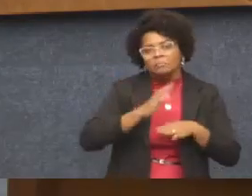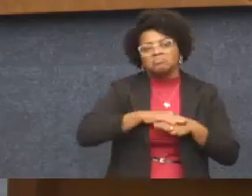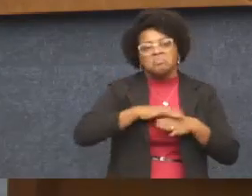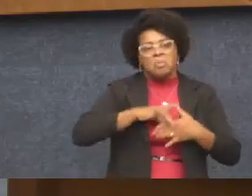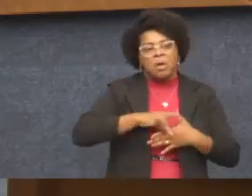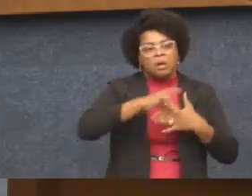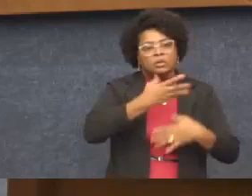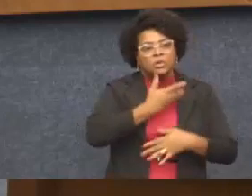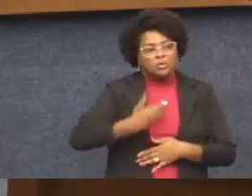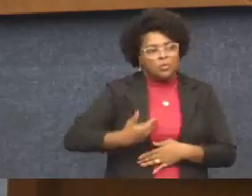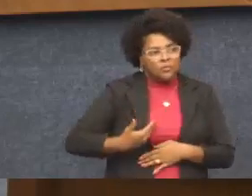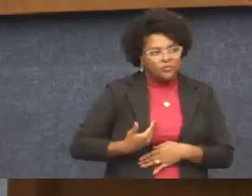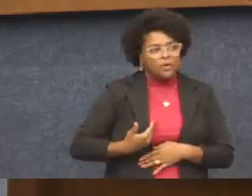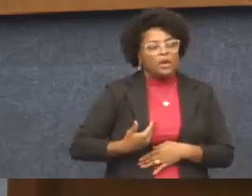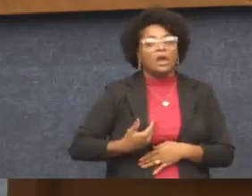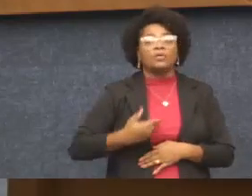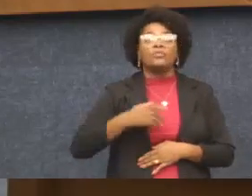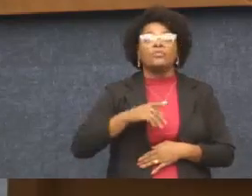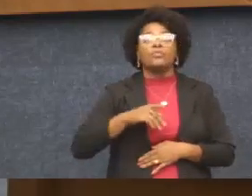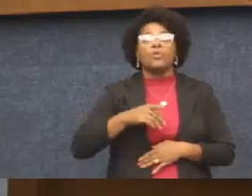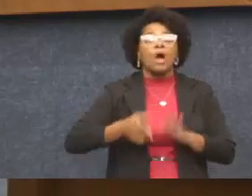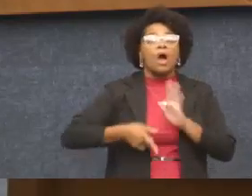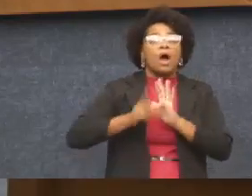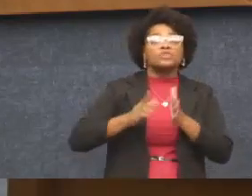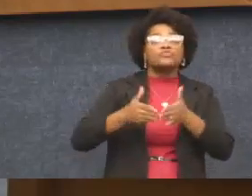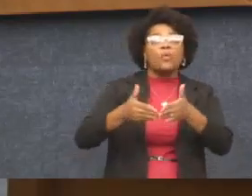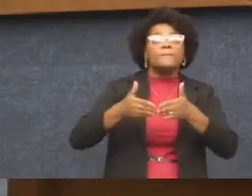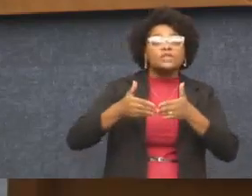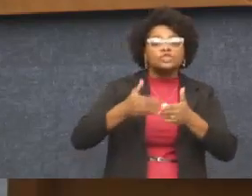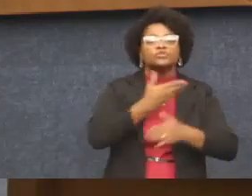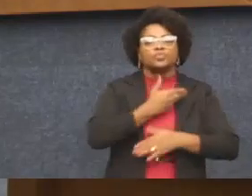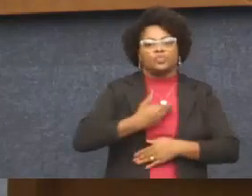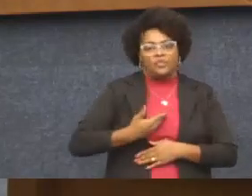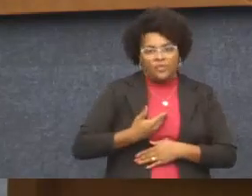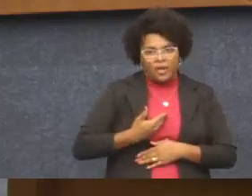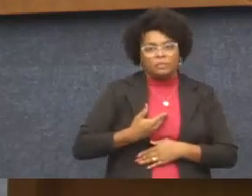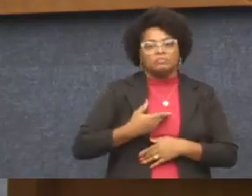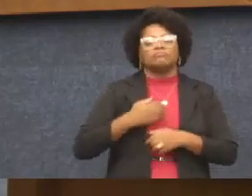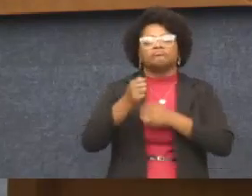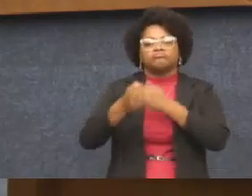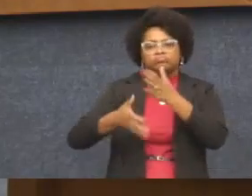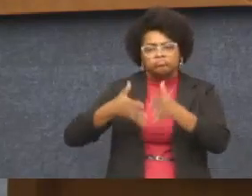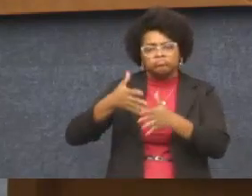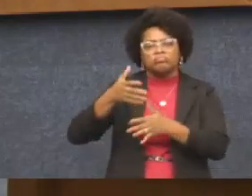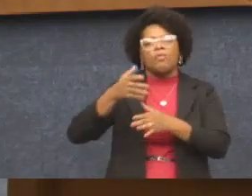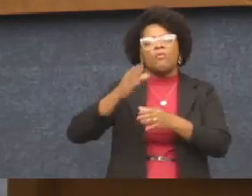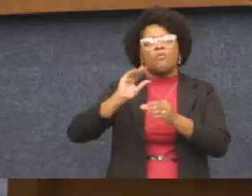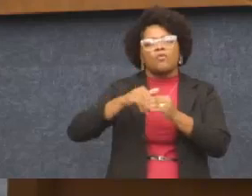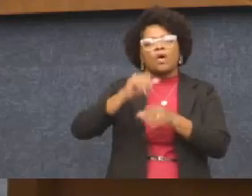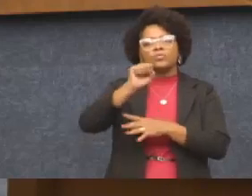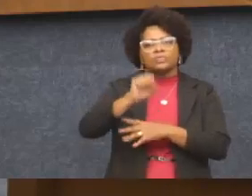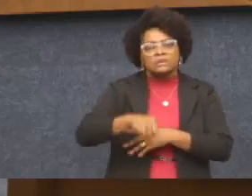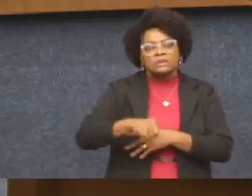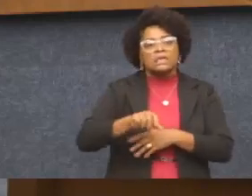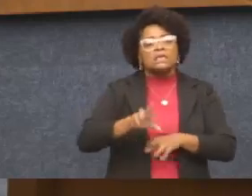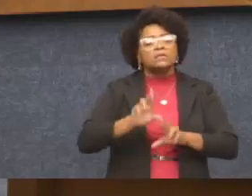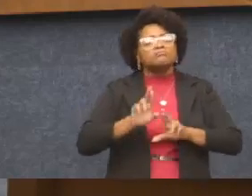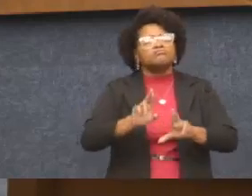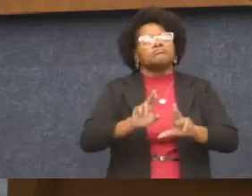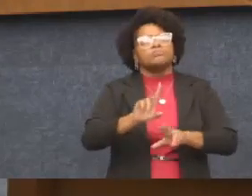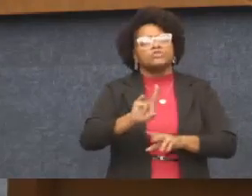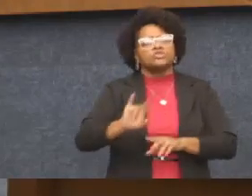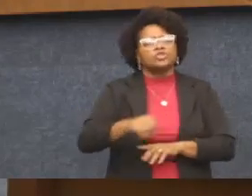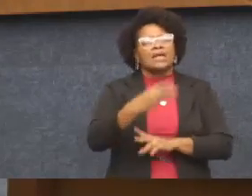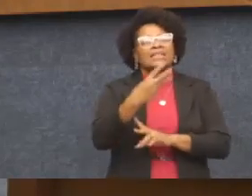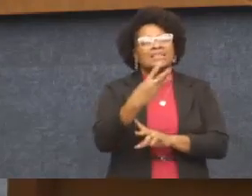essa emenda que ele fez foi um pedido do governo, eu encaminho o voto sim e faço votos que a eleição do dia 3 de dezembro, que vai ser